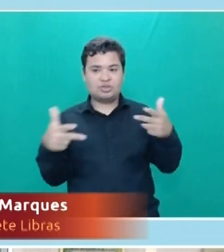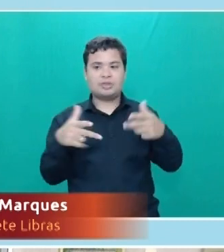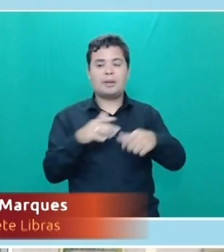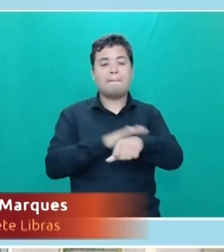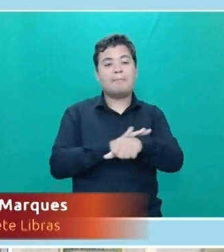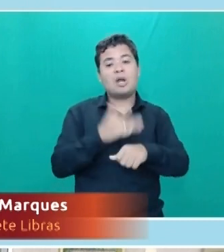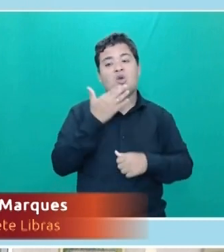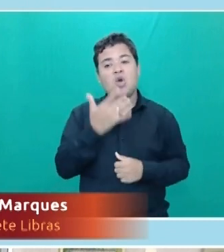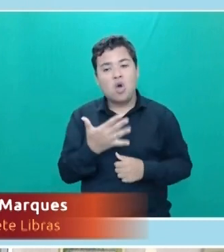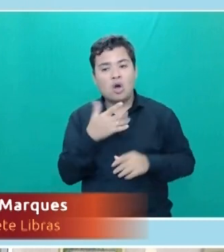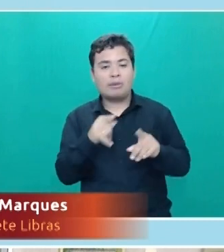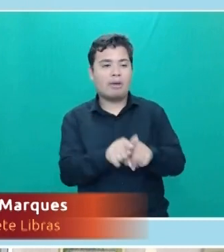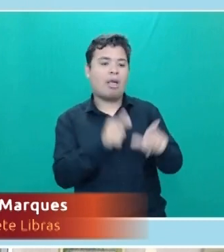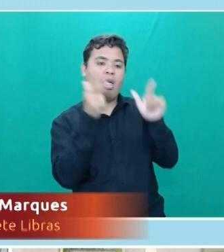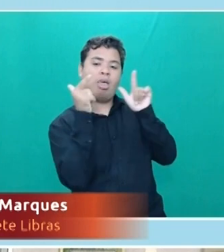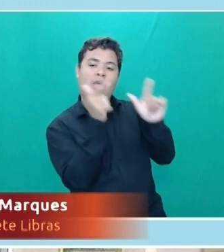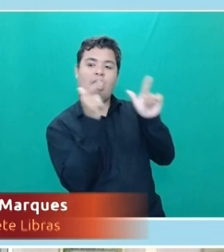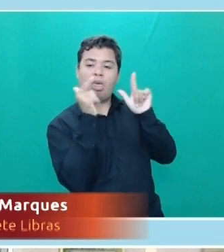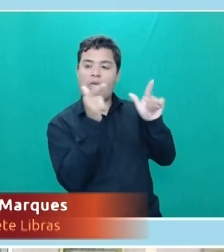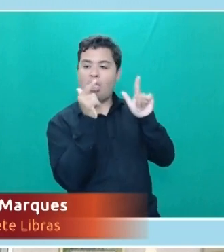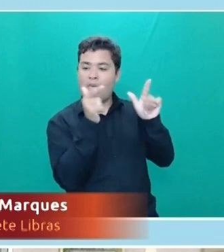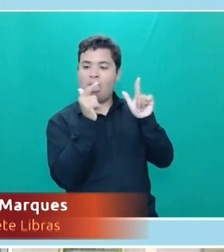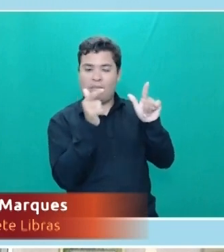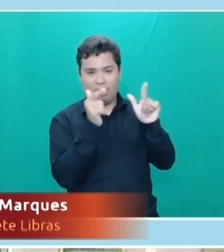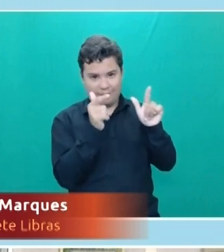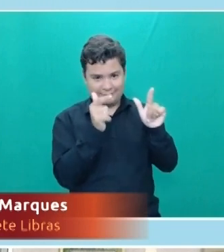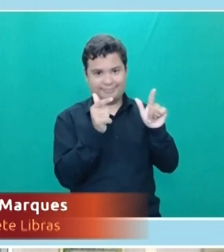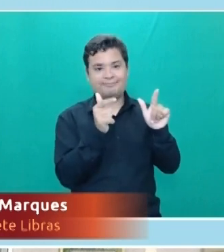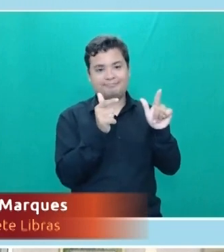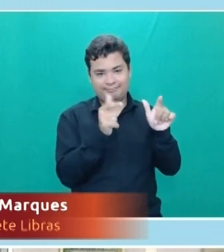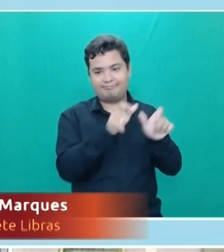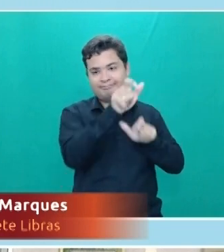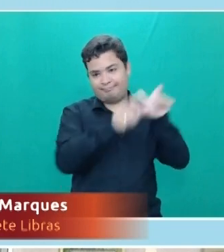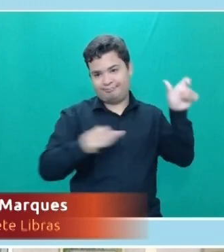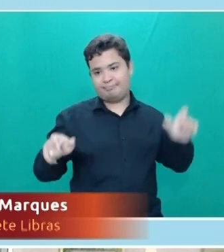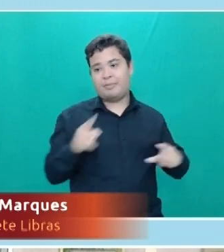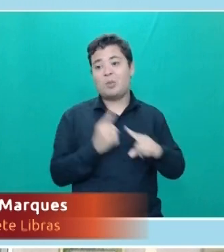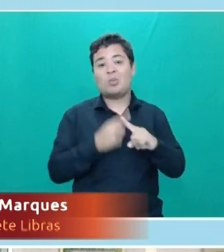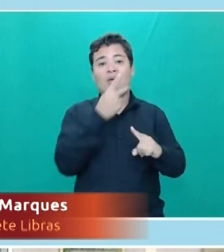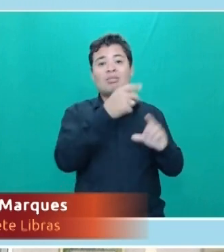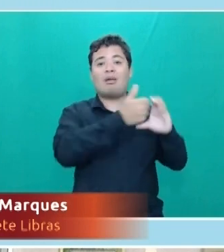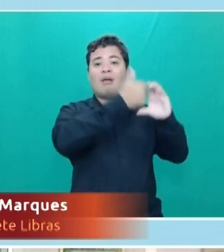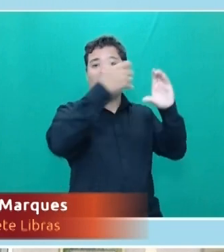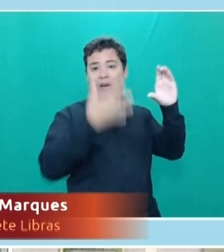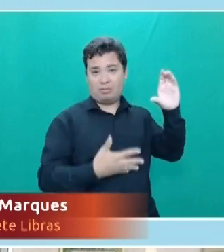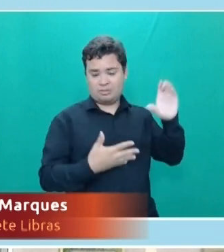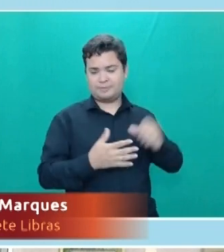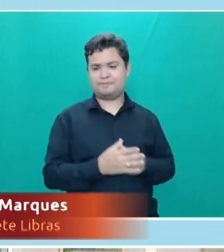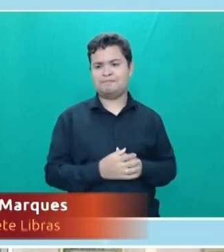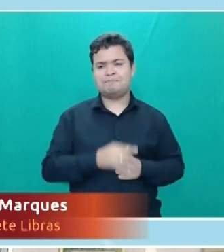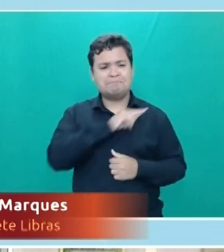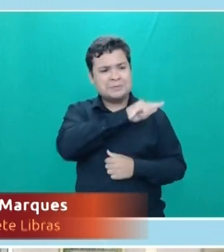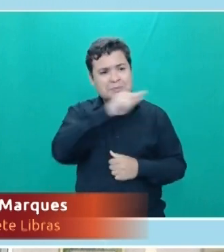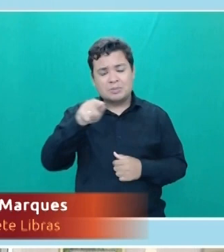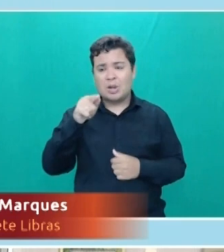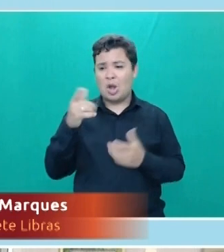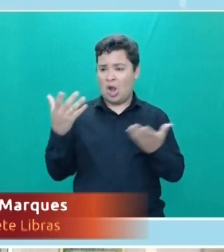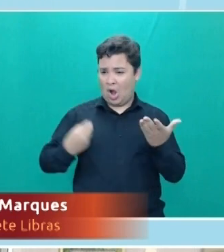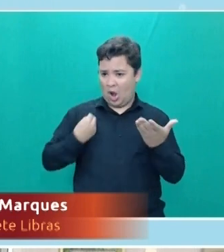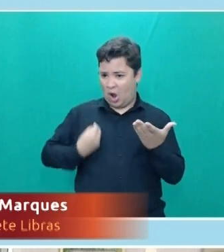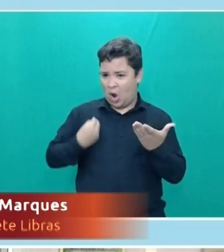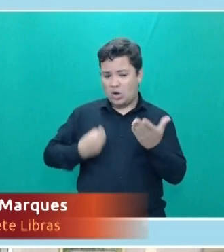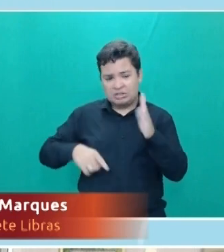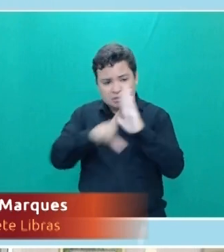colocando apelidos depreciativos por causa de características físicas. Isso poderia ser entendido como racismo